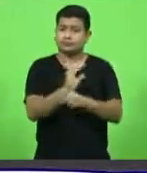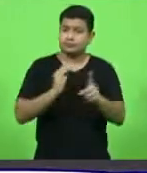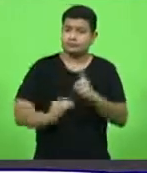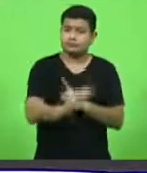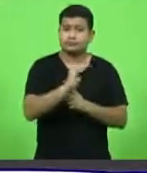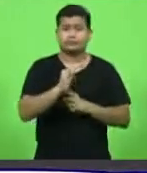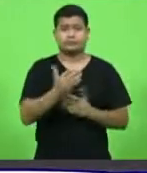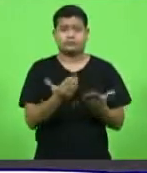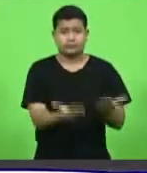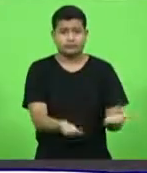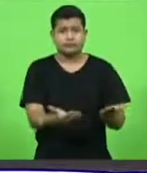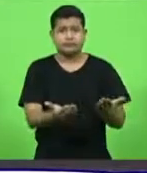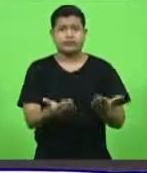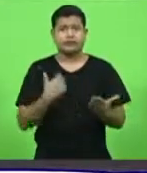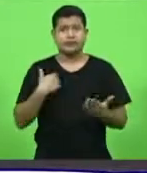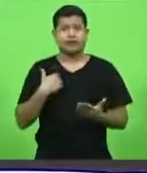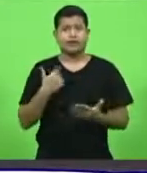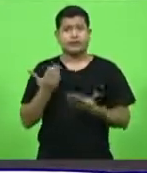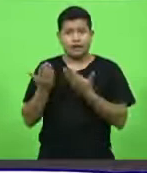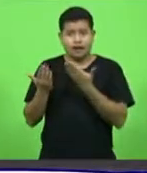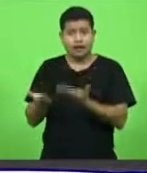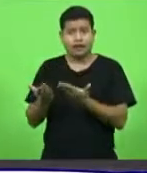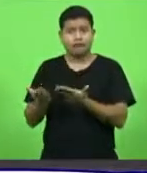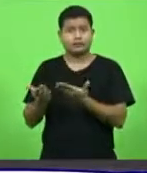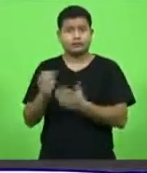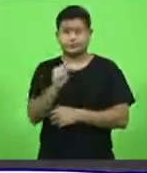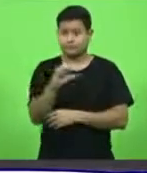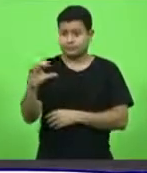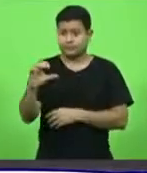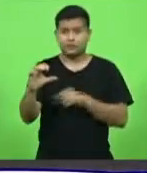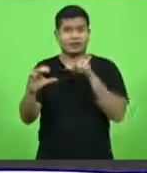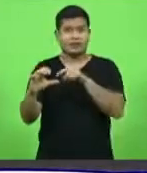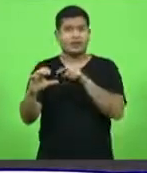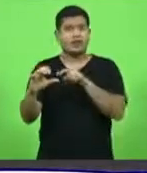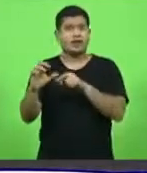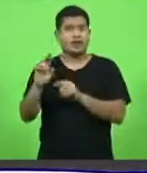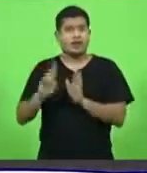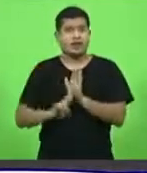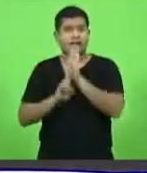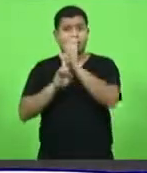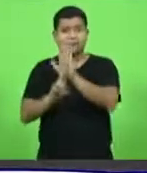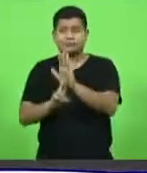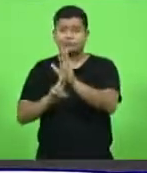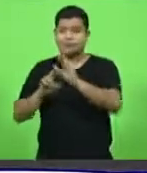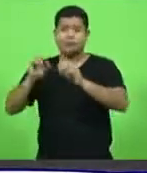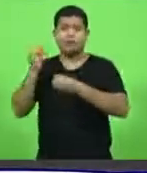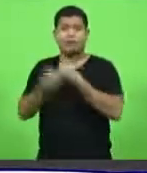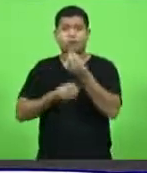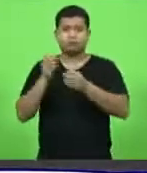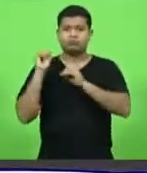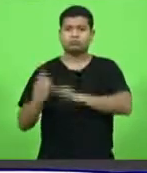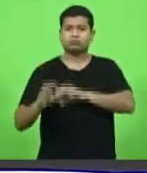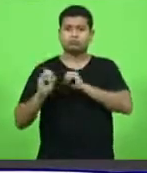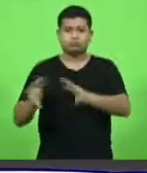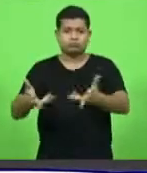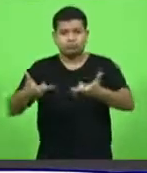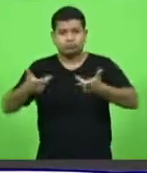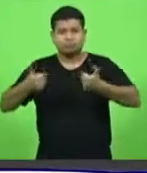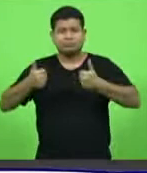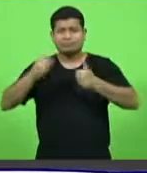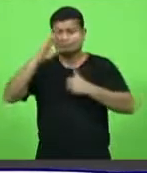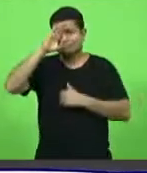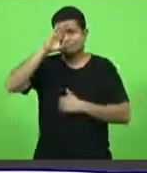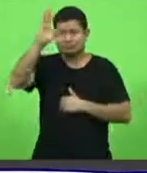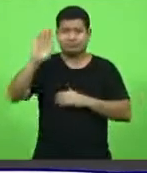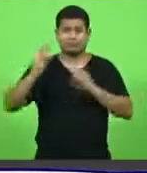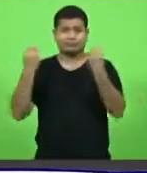e Faça aquilo que Santa Catarina sempre fez com uma educação de qualidade inclusive com as instalações